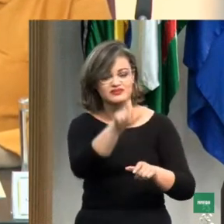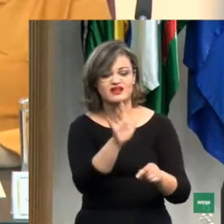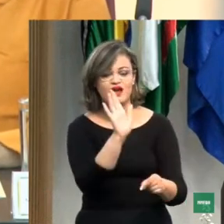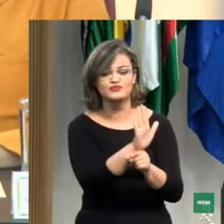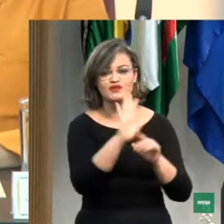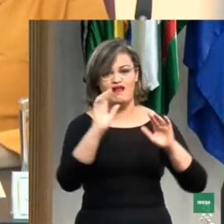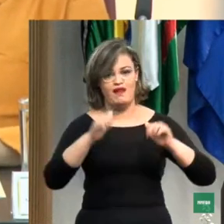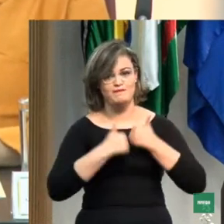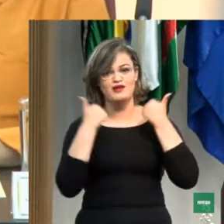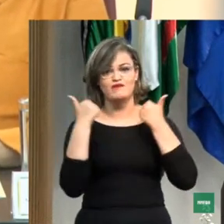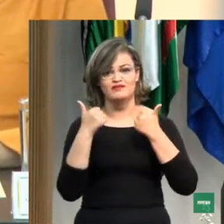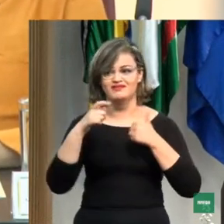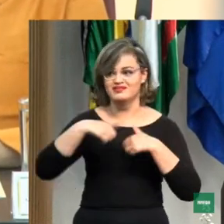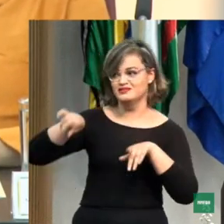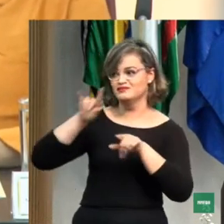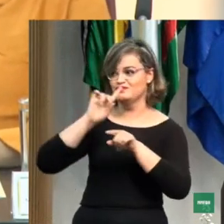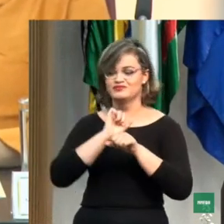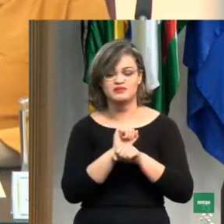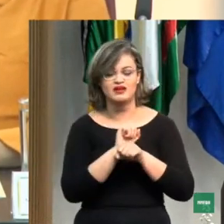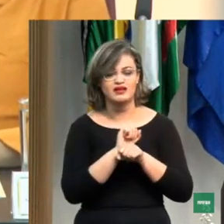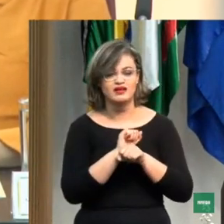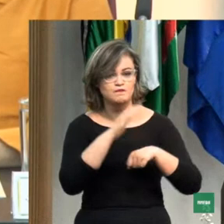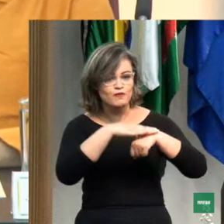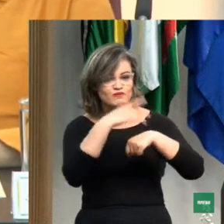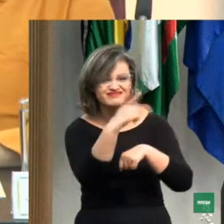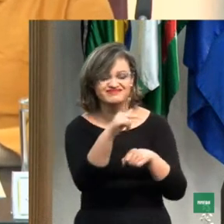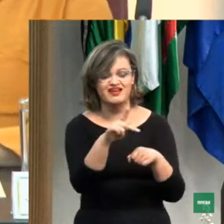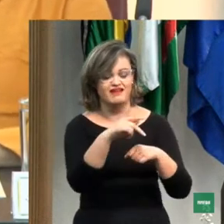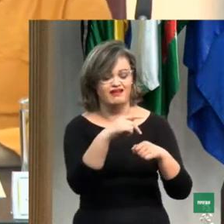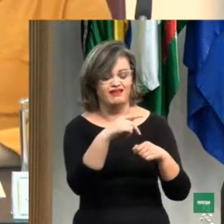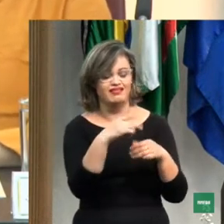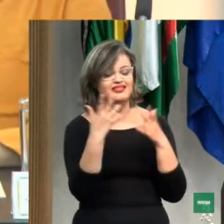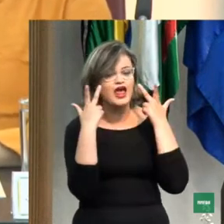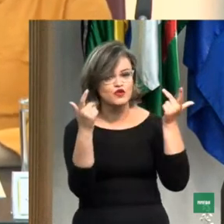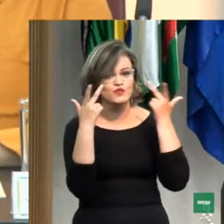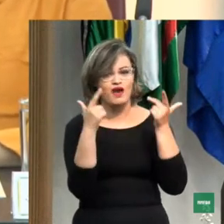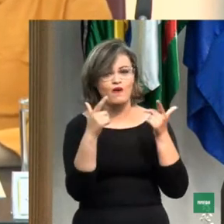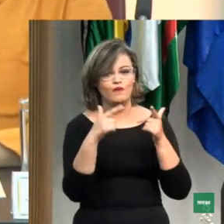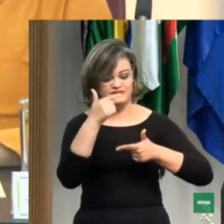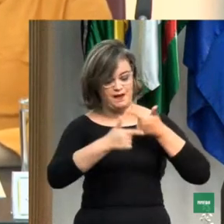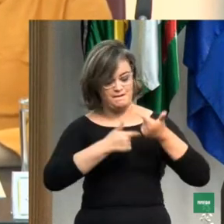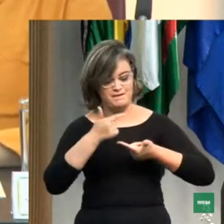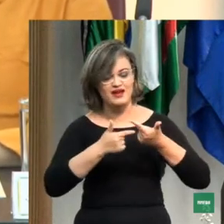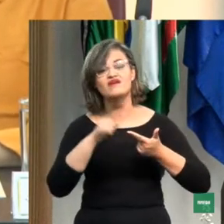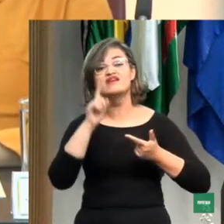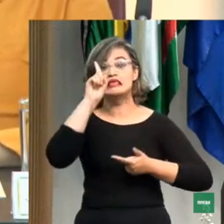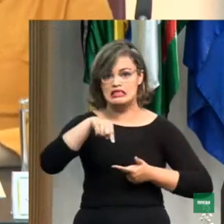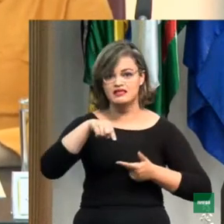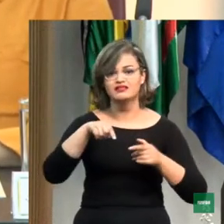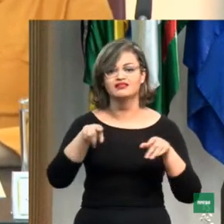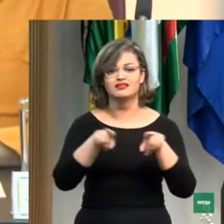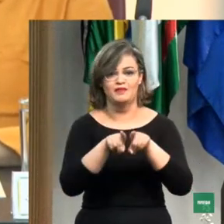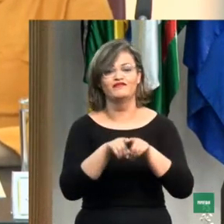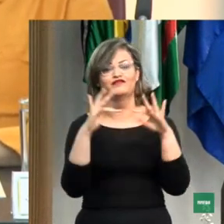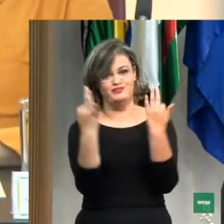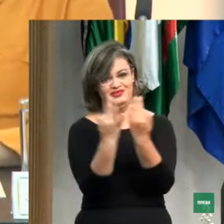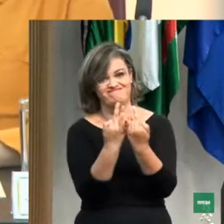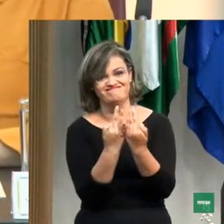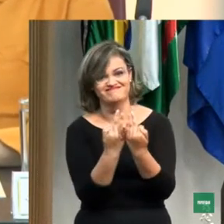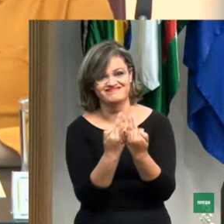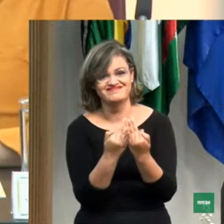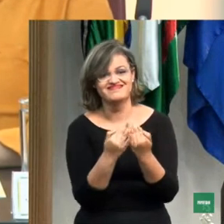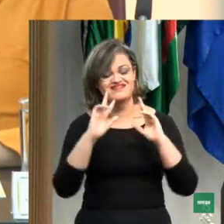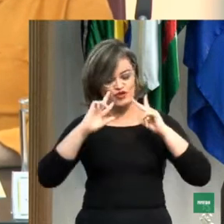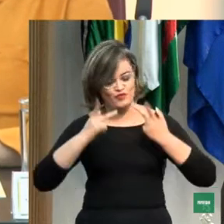né? O mais próprio da sua vocação natural, o trabalho e a família. E assim um ser humano pode chegar